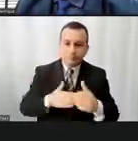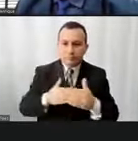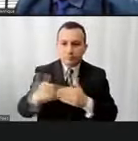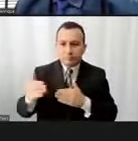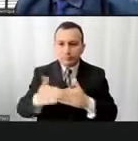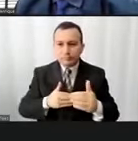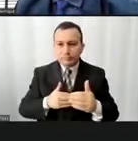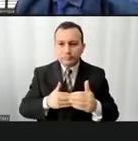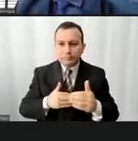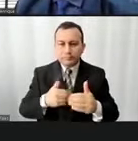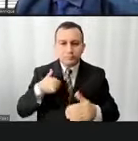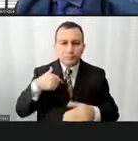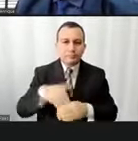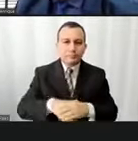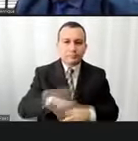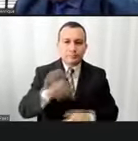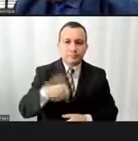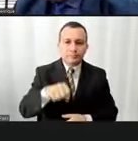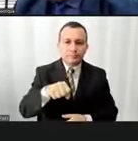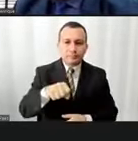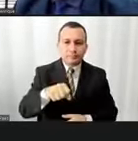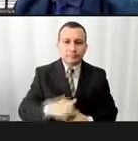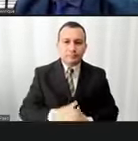do Estado. Meu voto é sim. Selva!